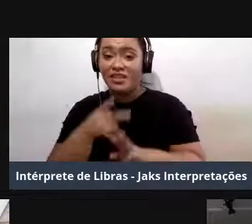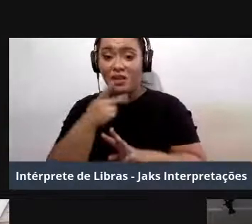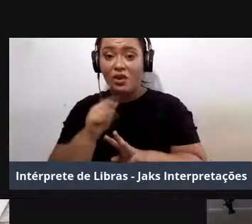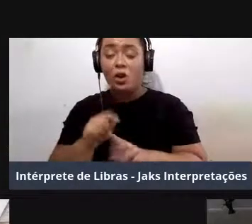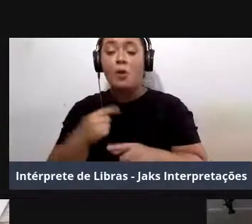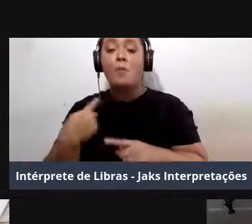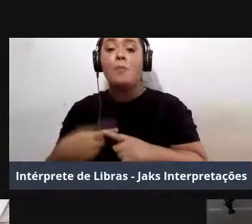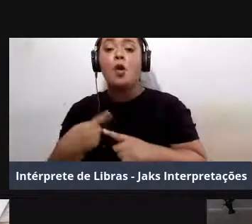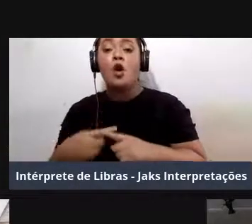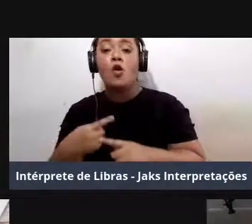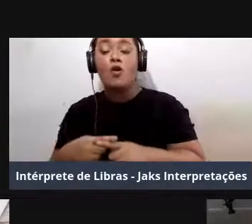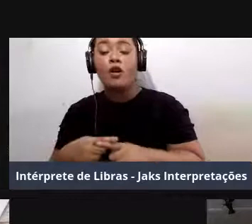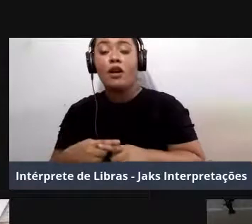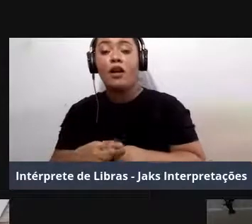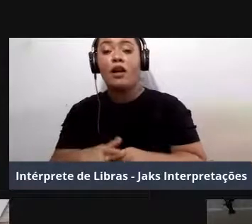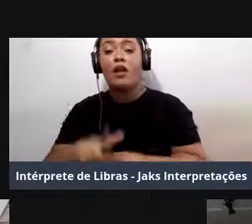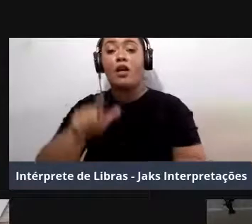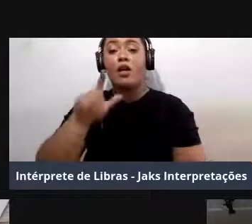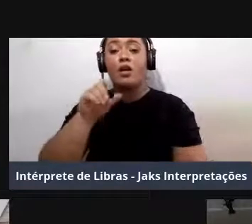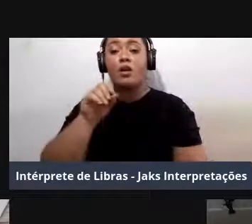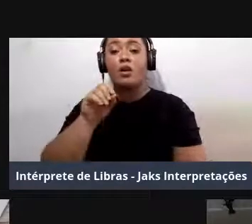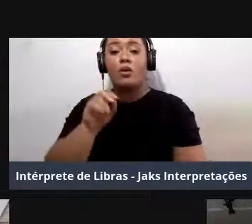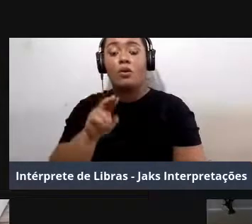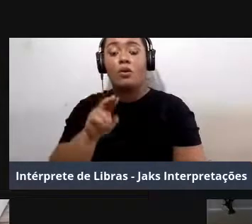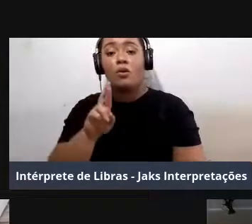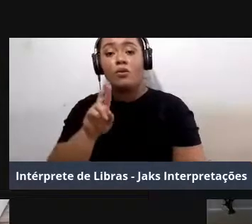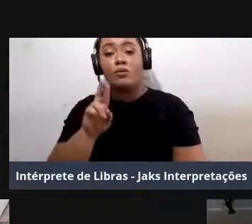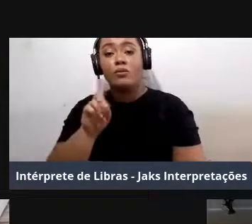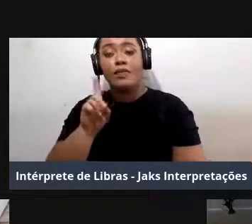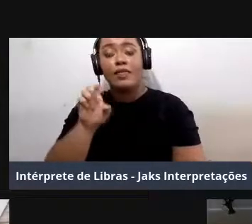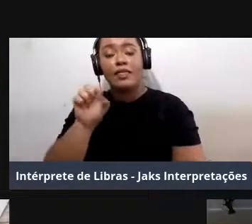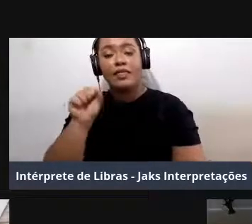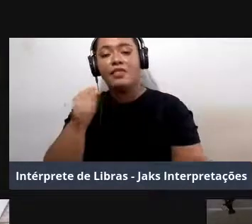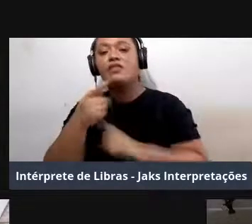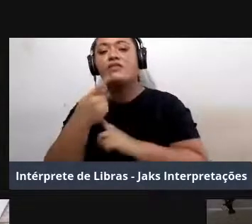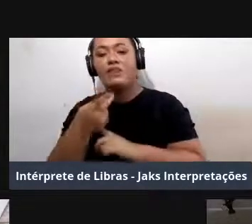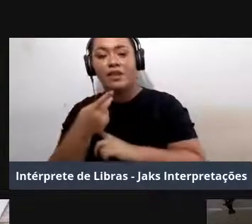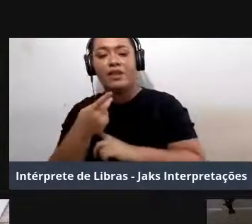ainda áudios que a gente não conseguiu passar. Ela estava